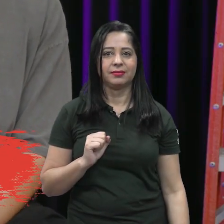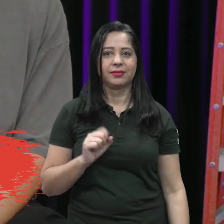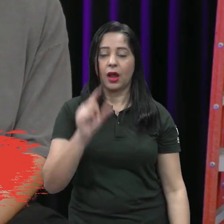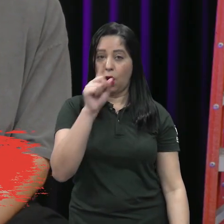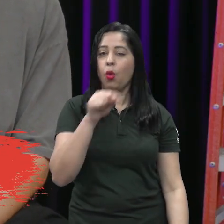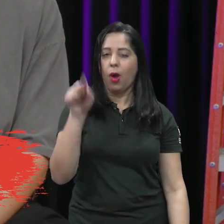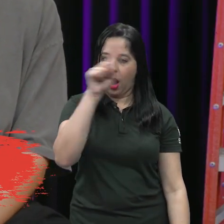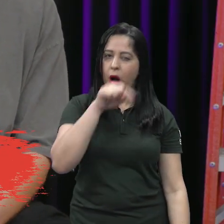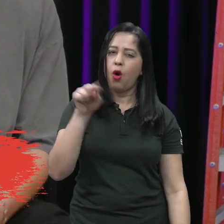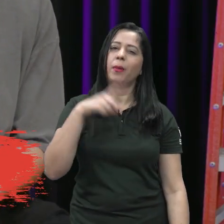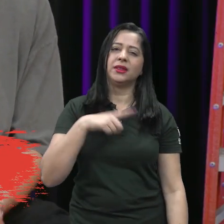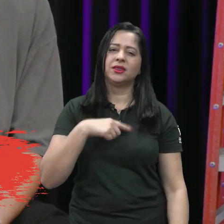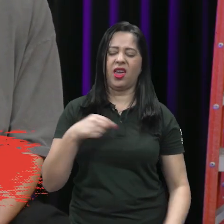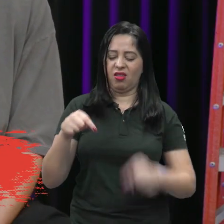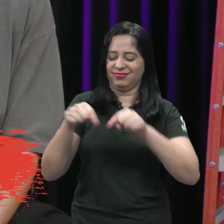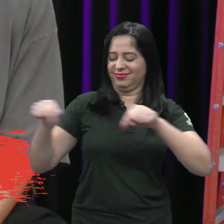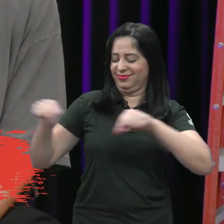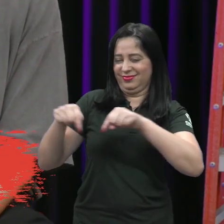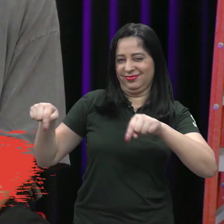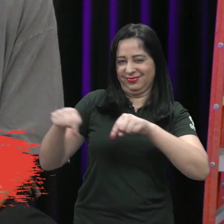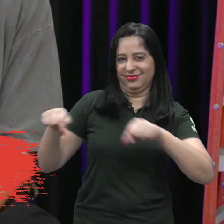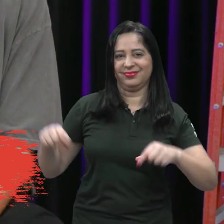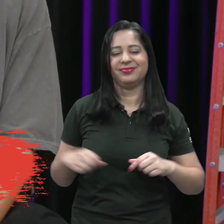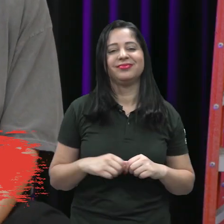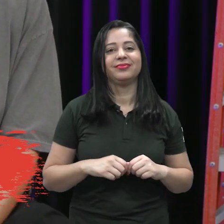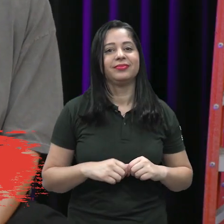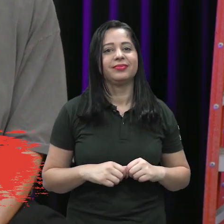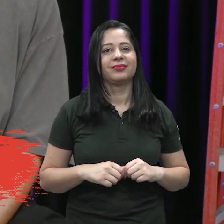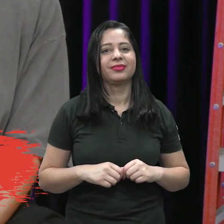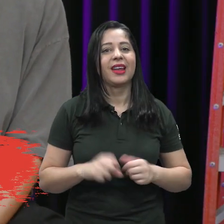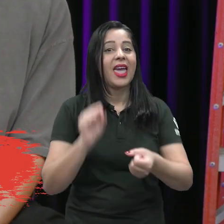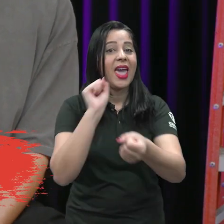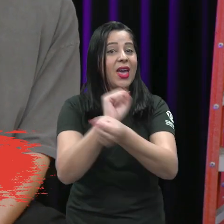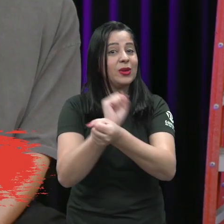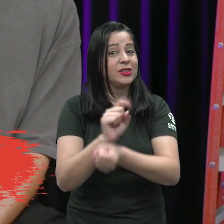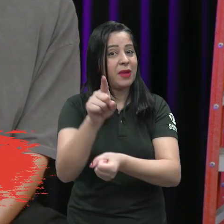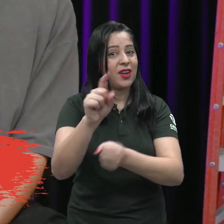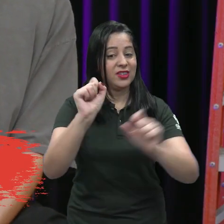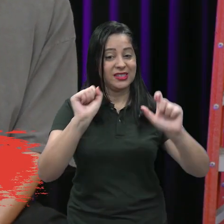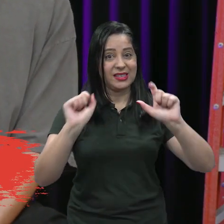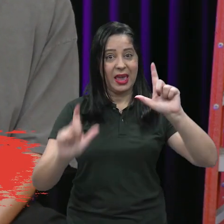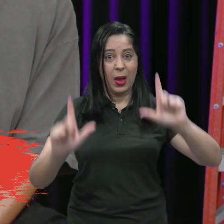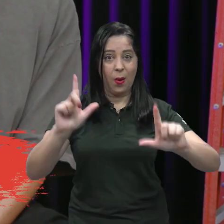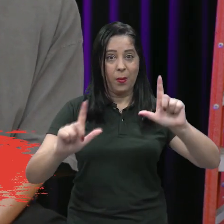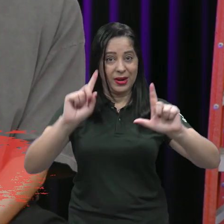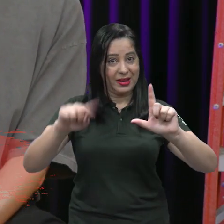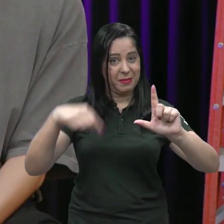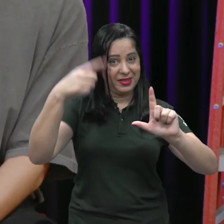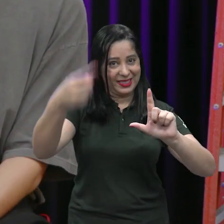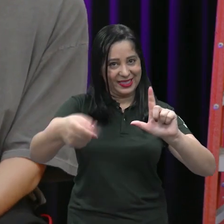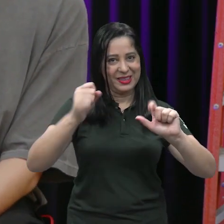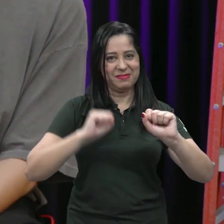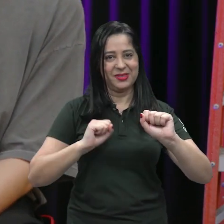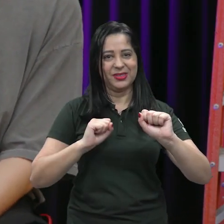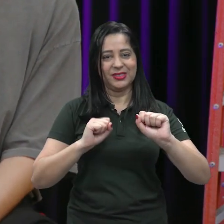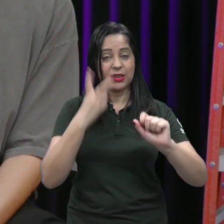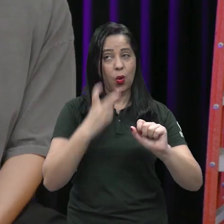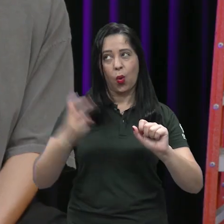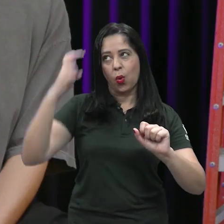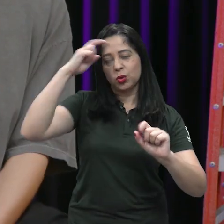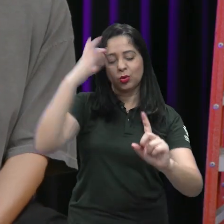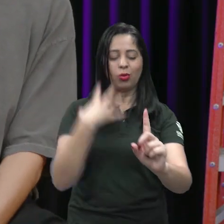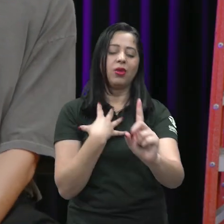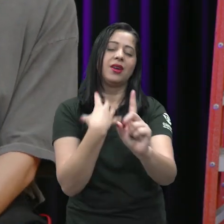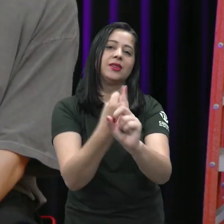Esqueci do @, mas vocês conhecem, tá lá. Tá aqui, ó. Só olha aqui embaixo, ó. A gente te espera no próximo episódio com muito mais cultura e